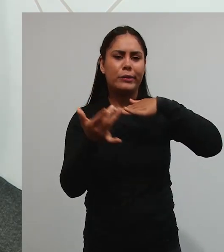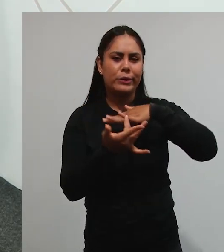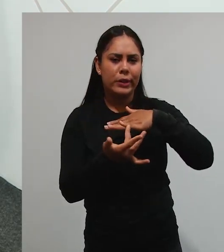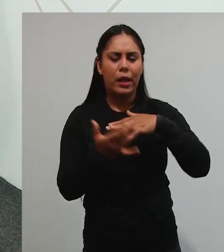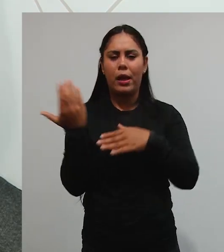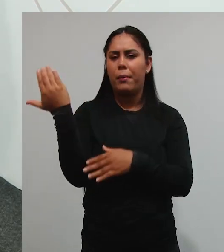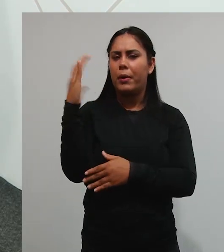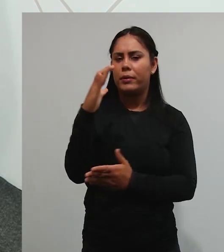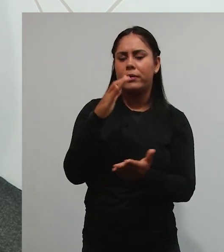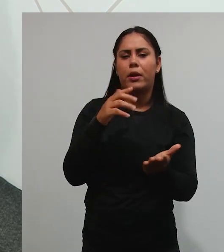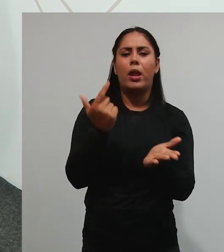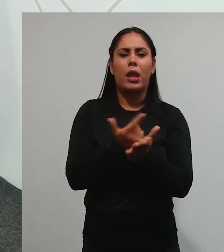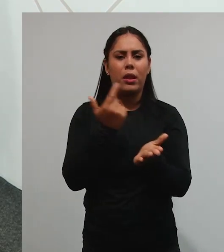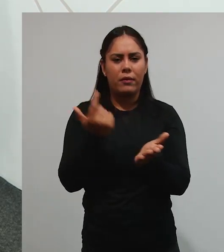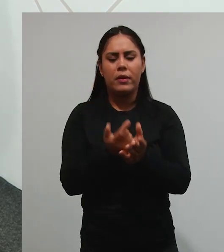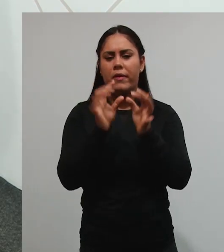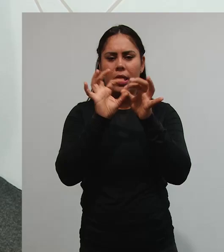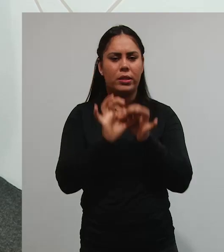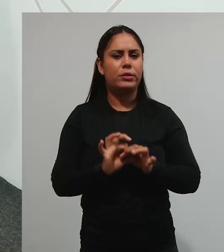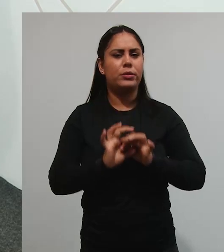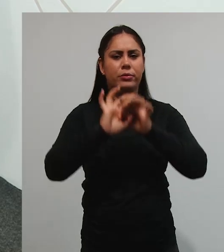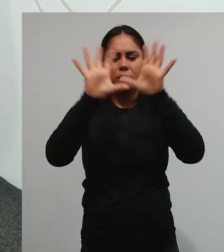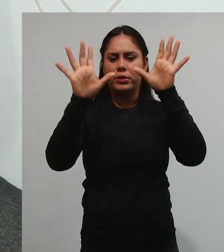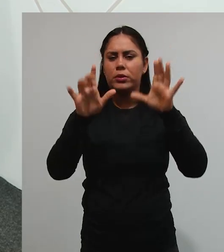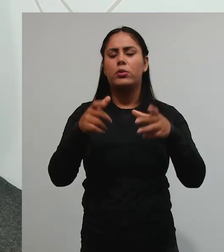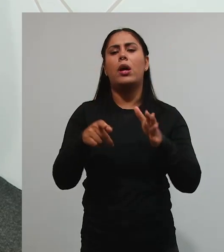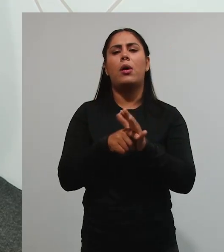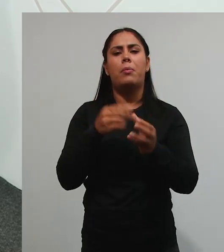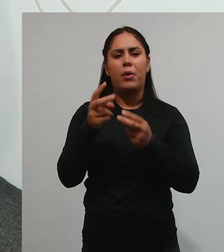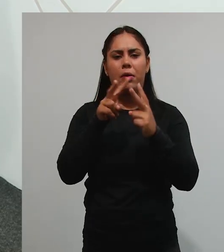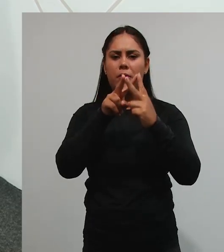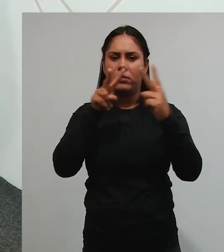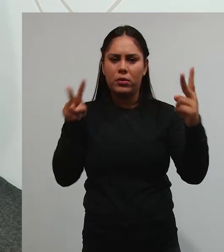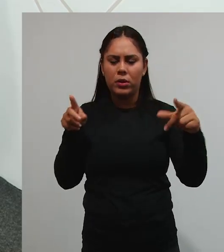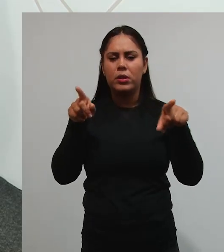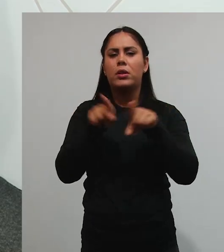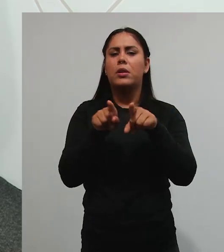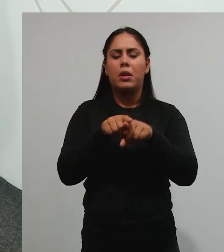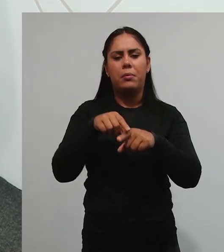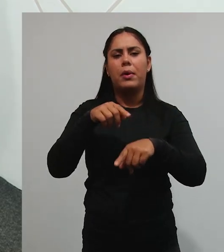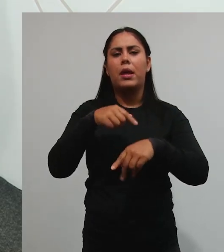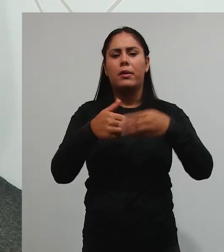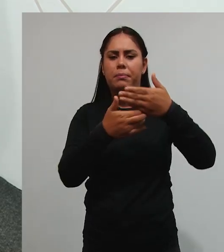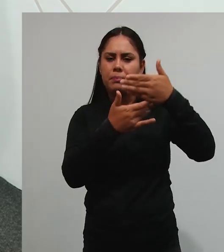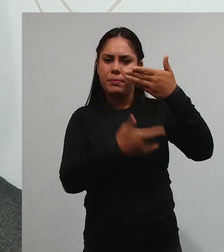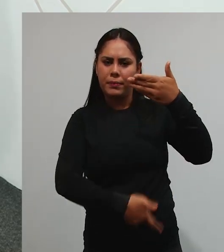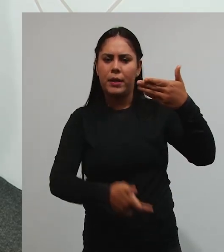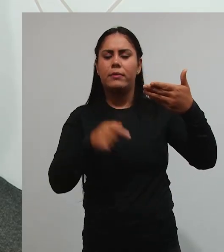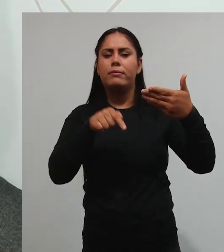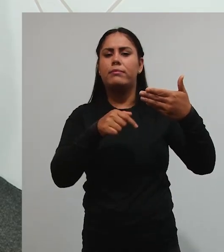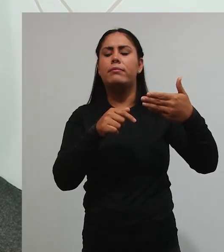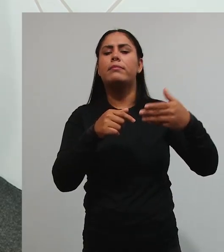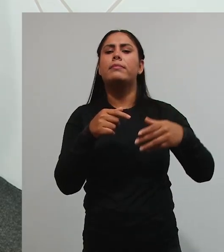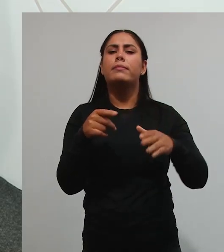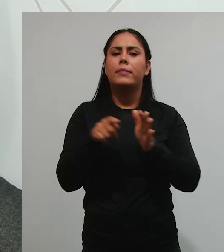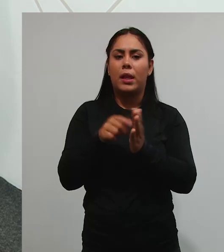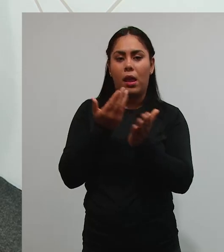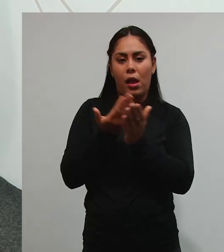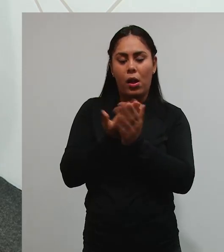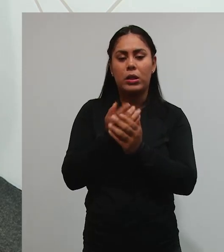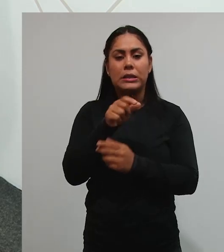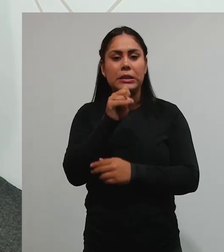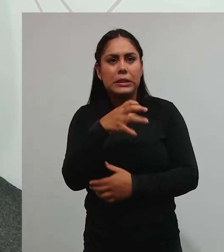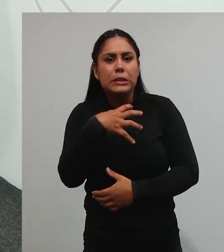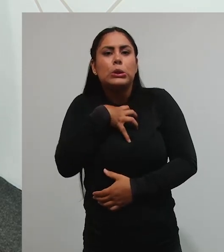da rede social, das publicações do último livro, vai estar aí disponível no ambiente virtual, no episódio, na descrição do